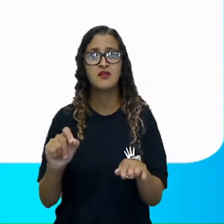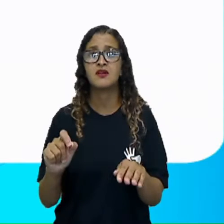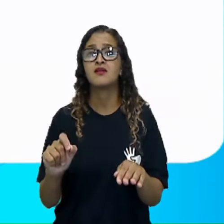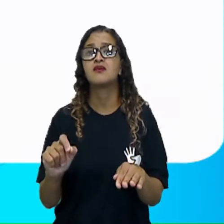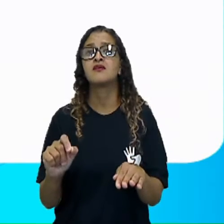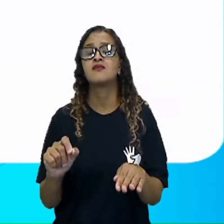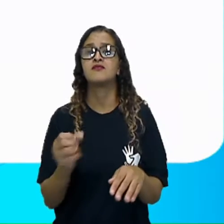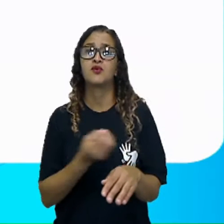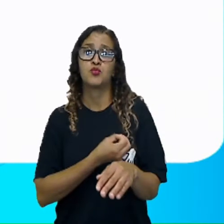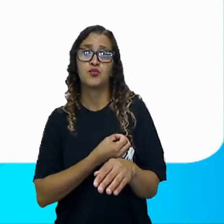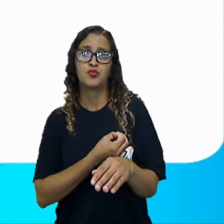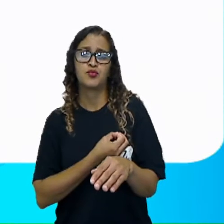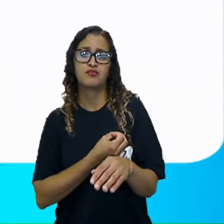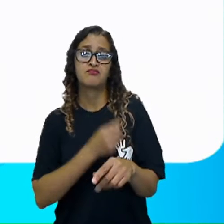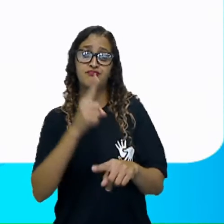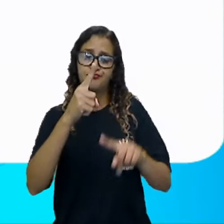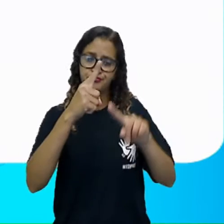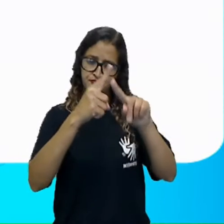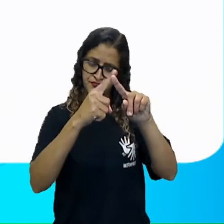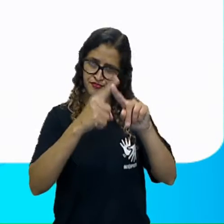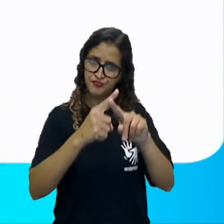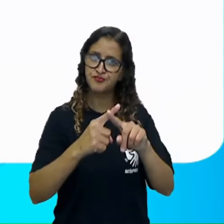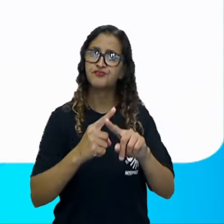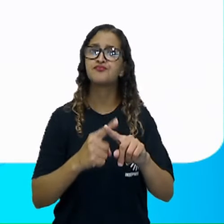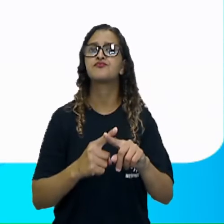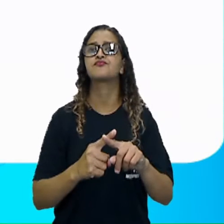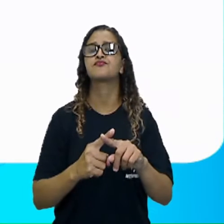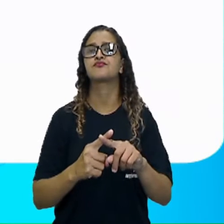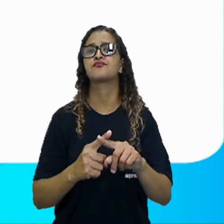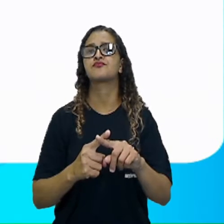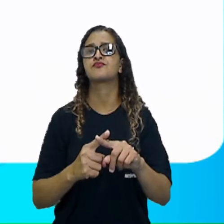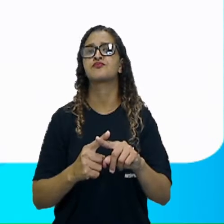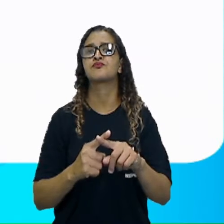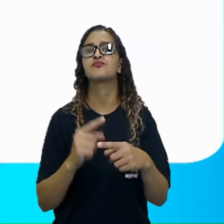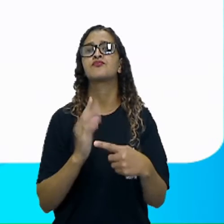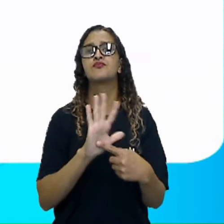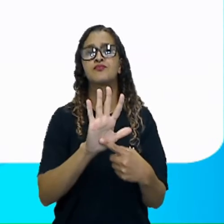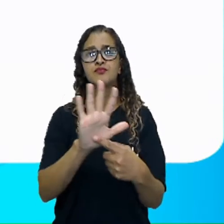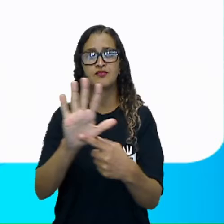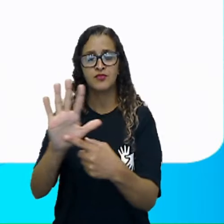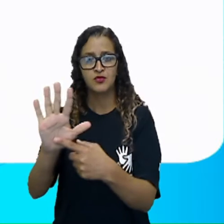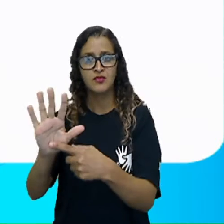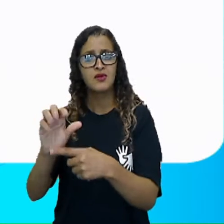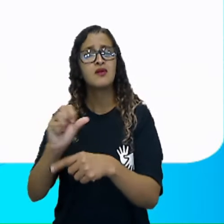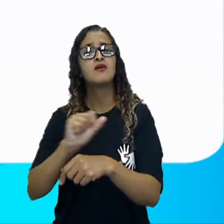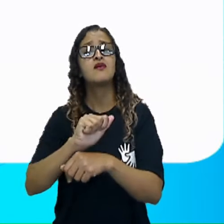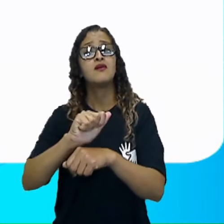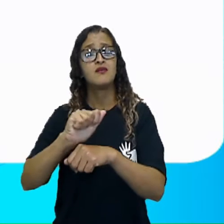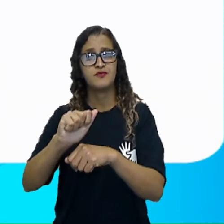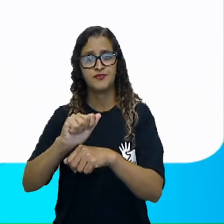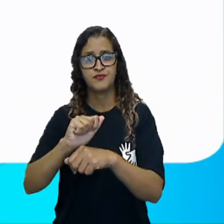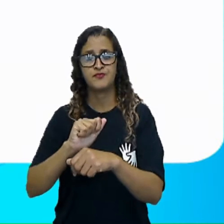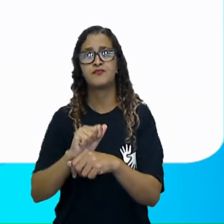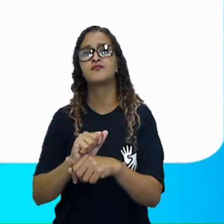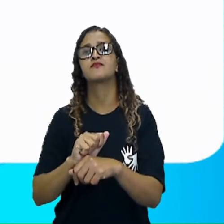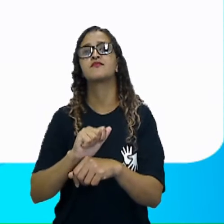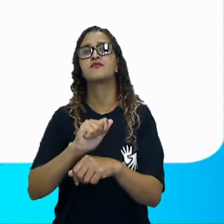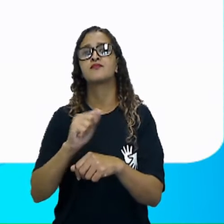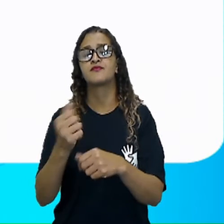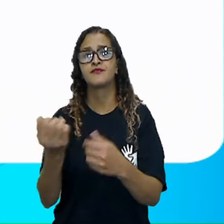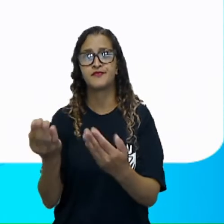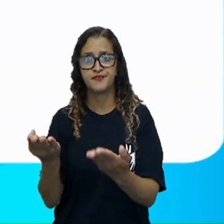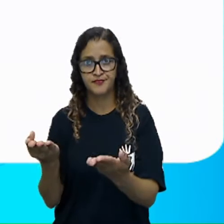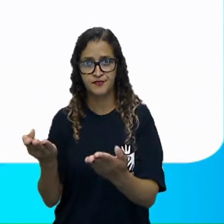os numerais multiplicativos geralmente vêm precedidos de artigos. Por exemplo,